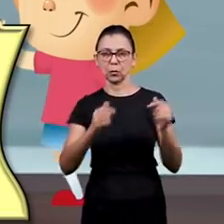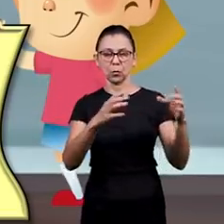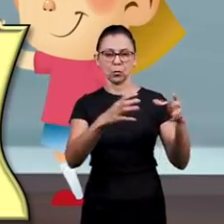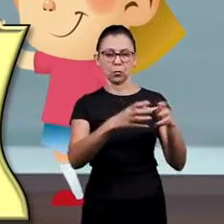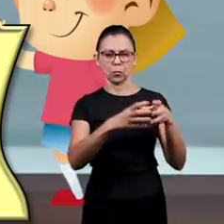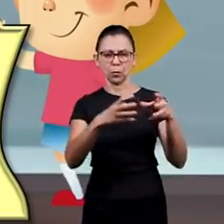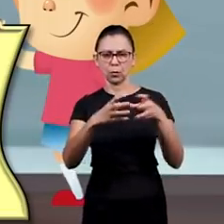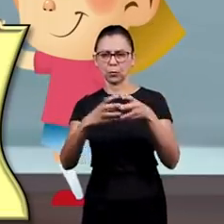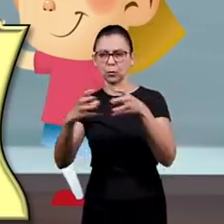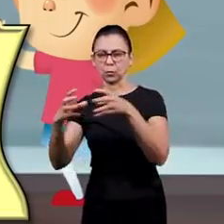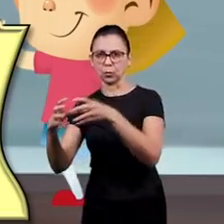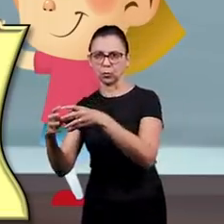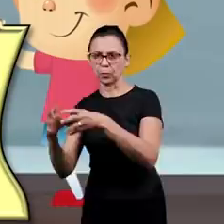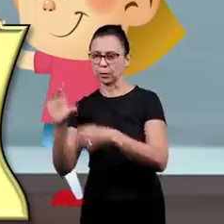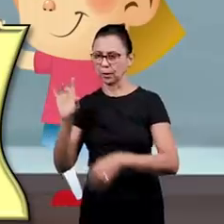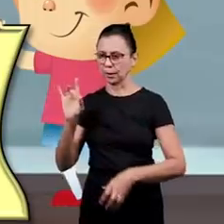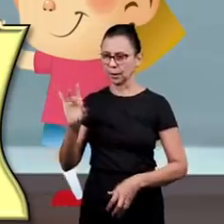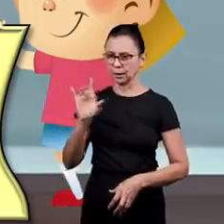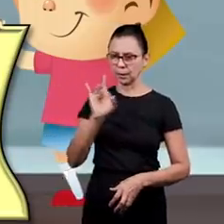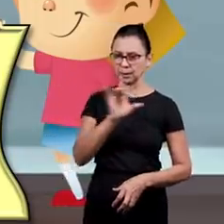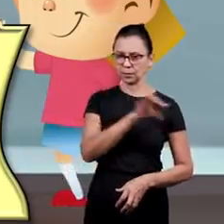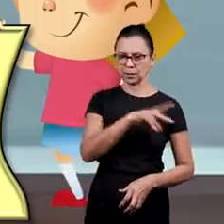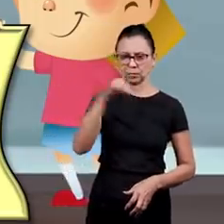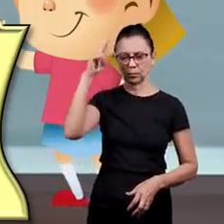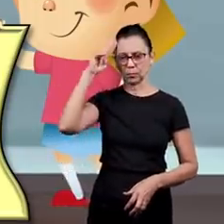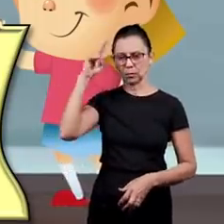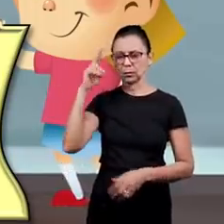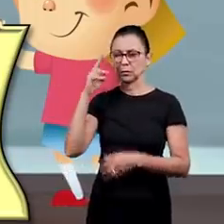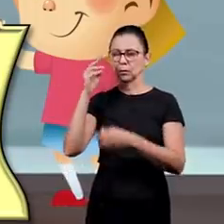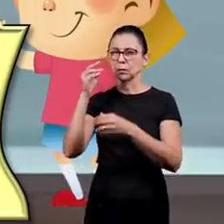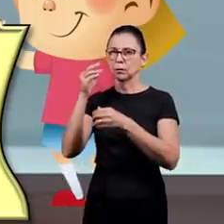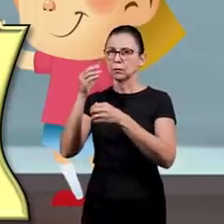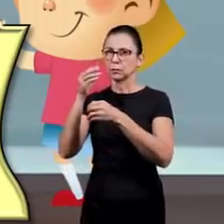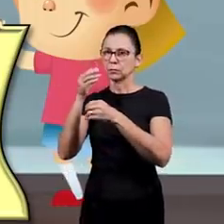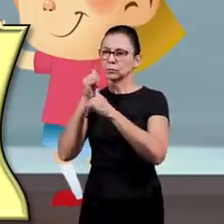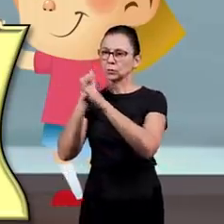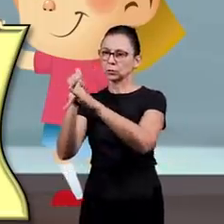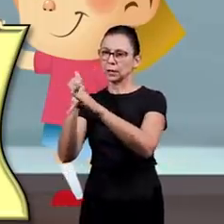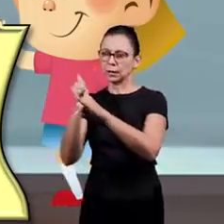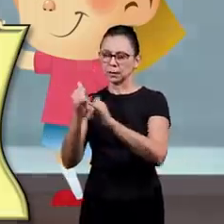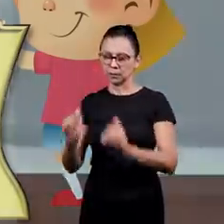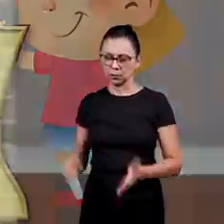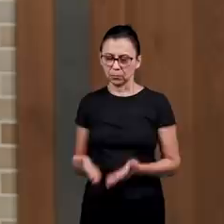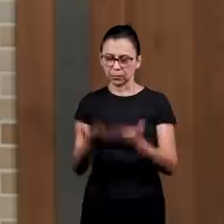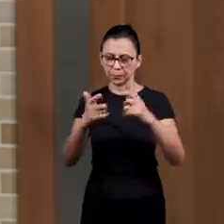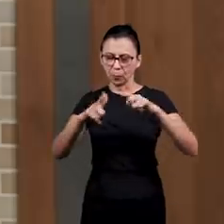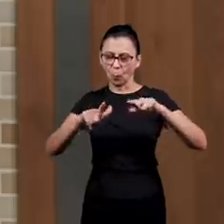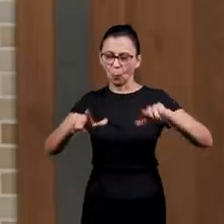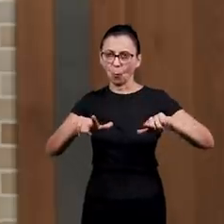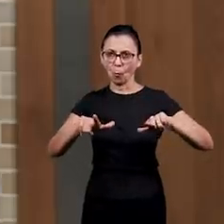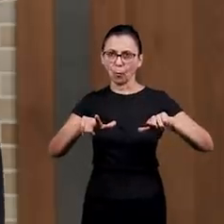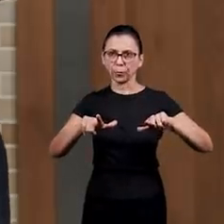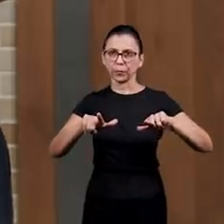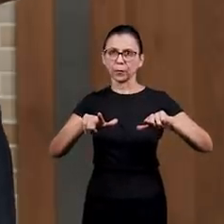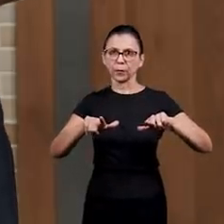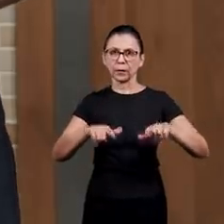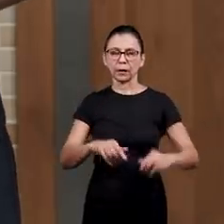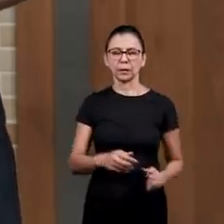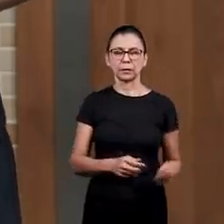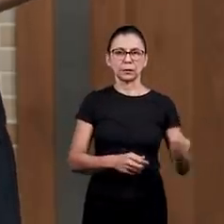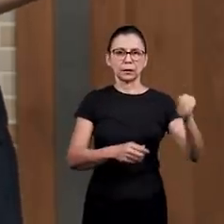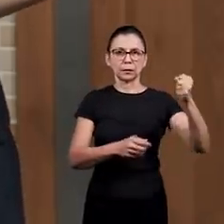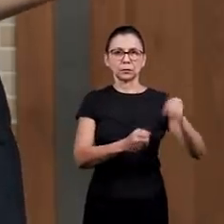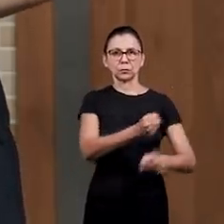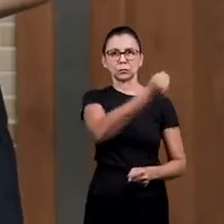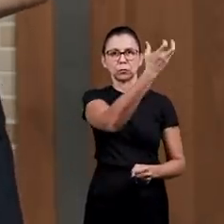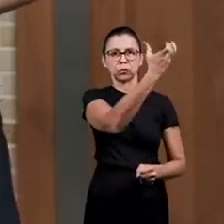deu para cada um soldado uma buzina, um vaso vazio e a tocha acesa dentro desse